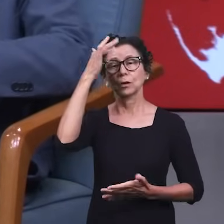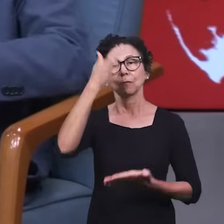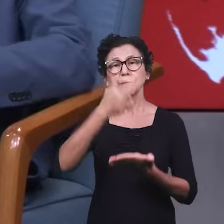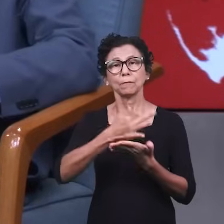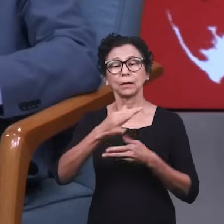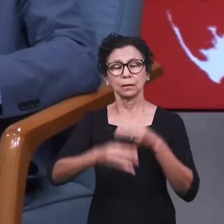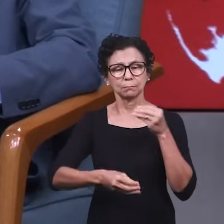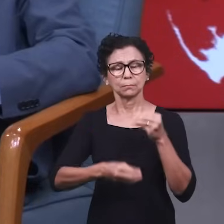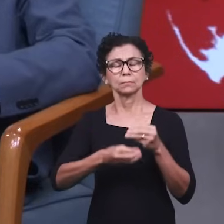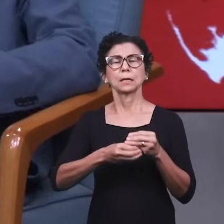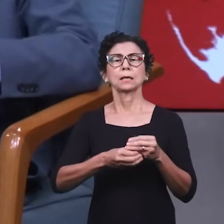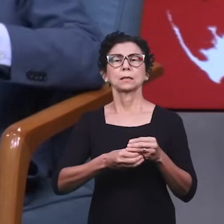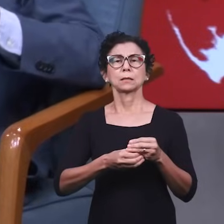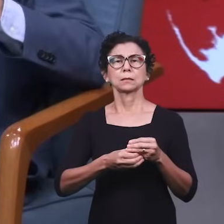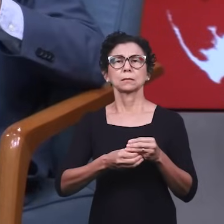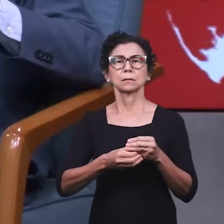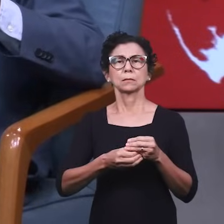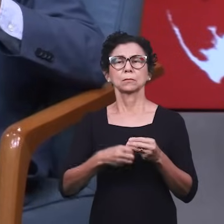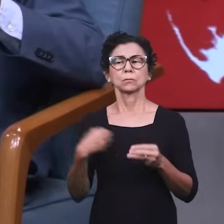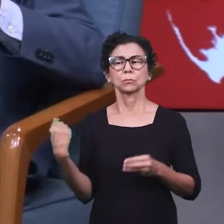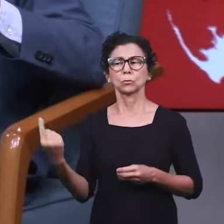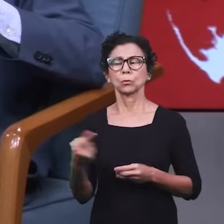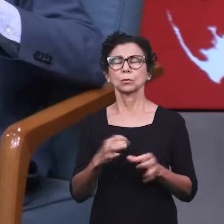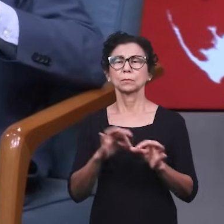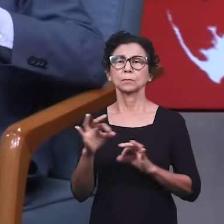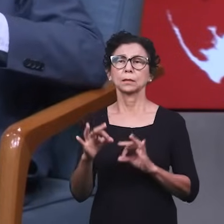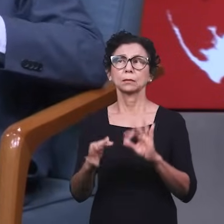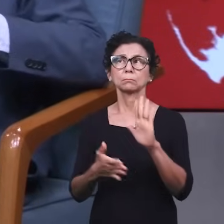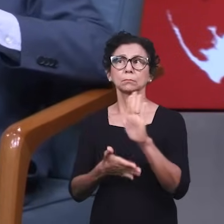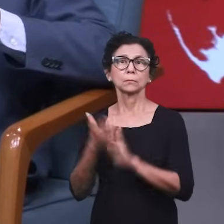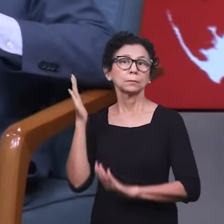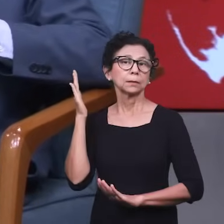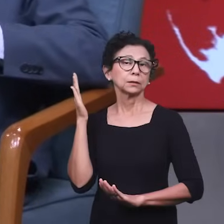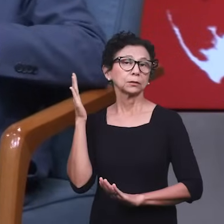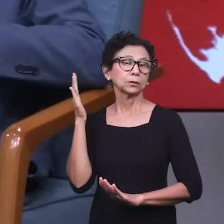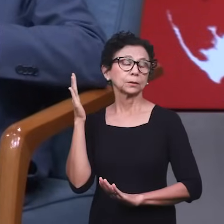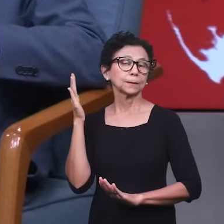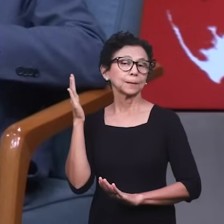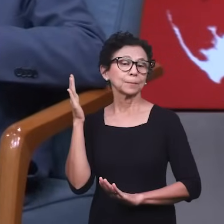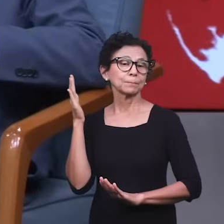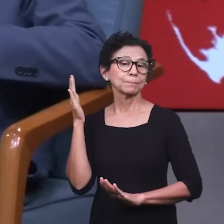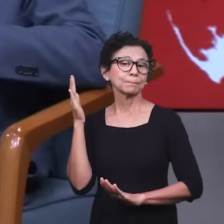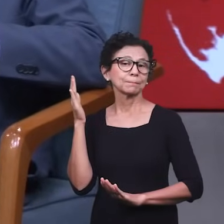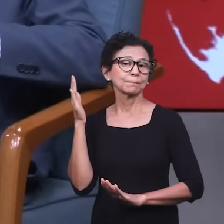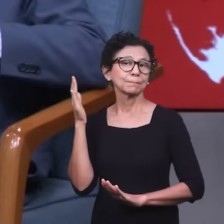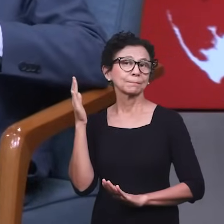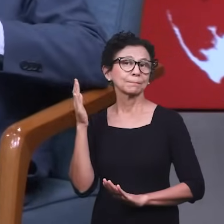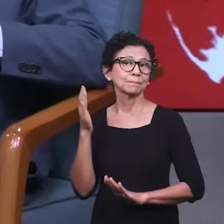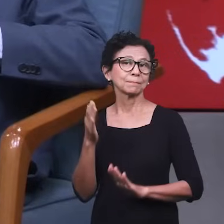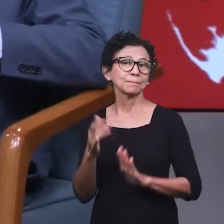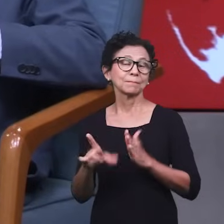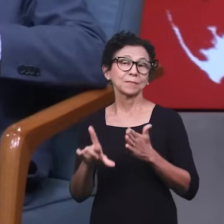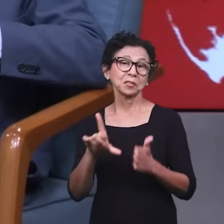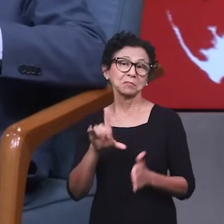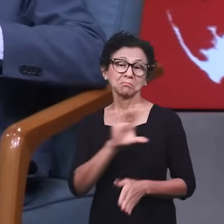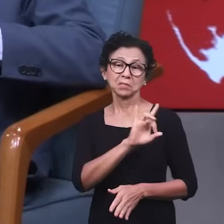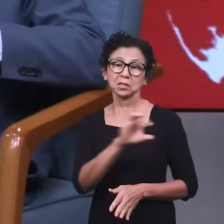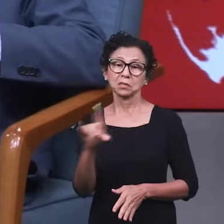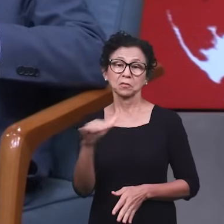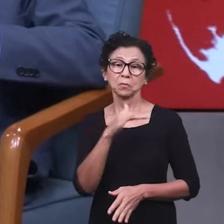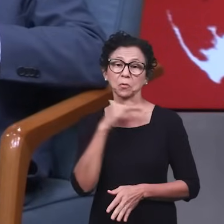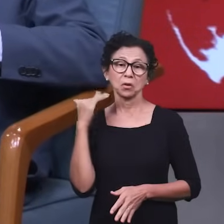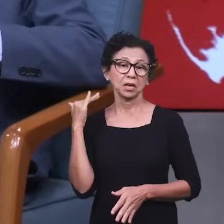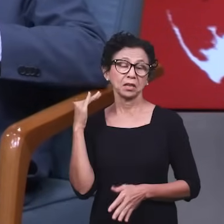Por quê? Porque a igreja está sendo preparada. Nós estamos sendo preparados ou para a partida